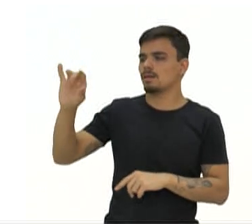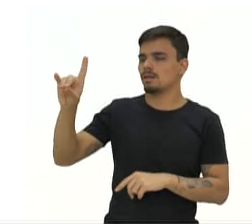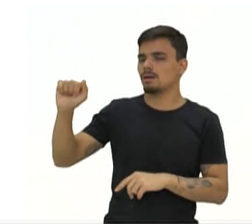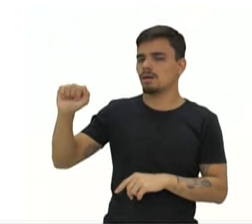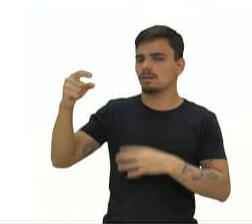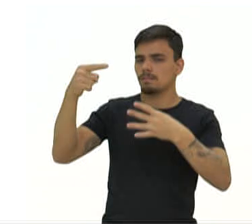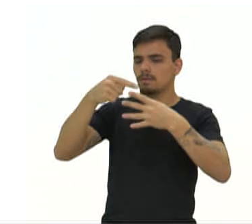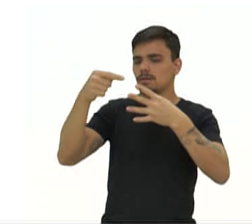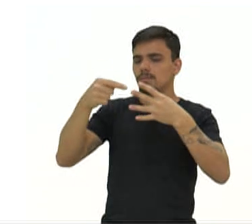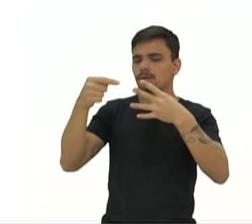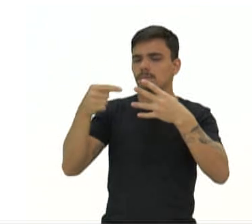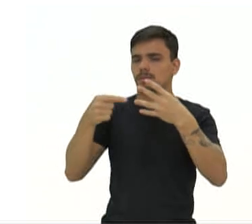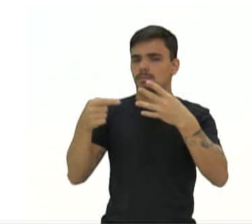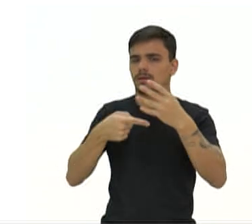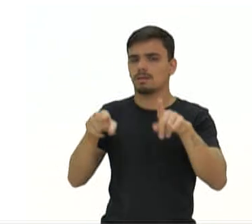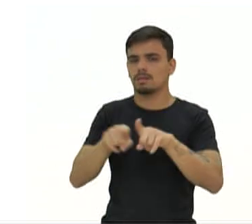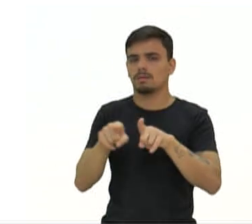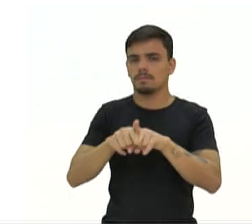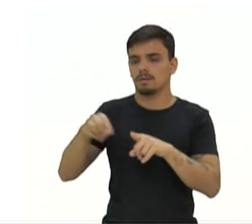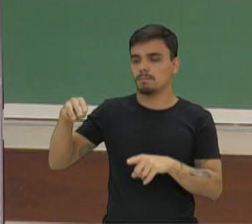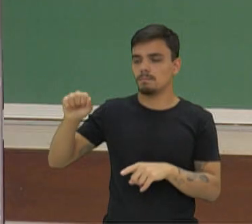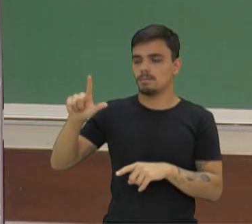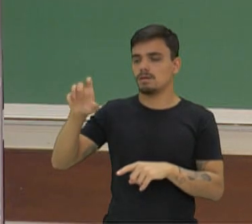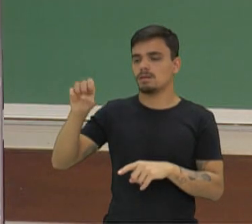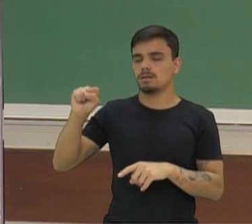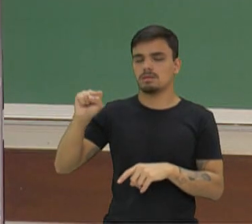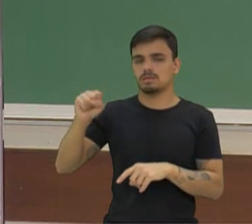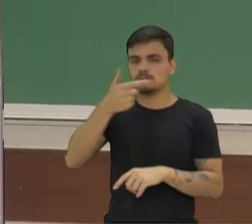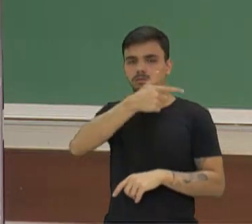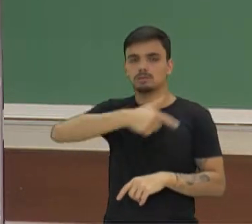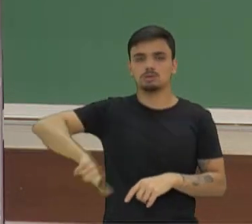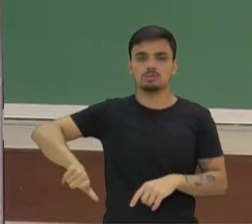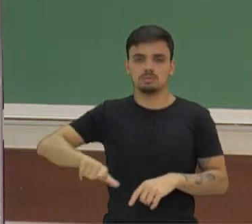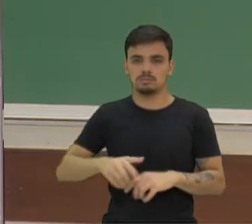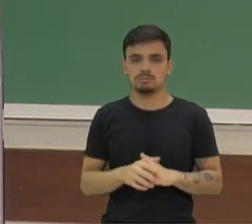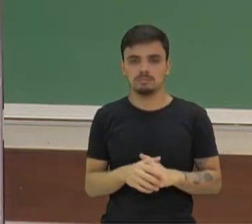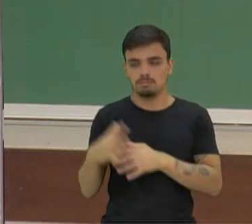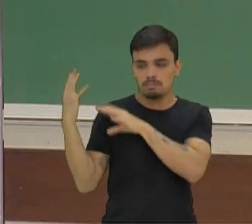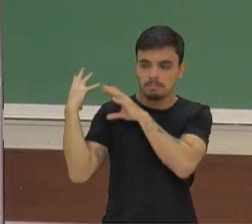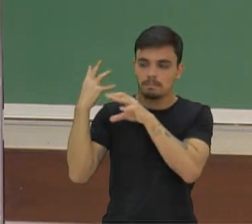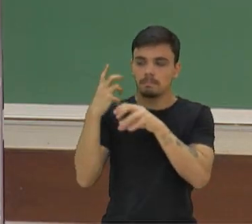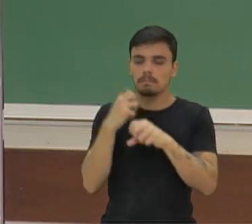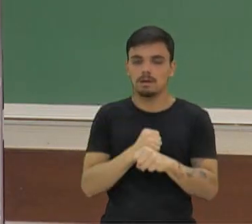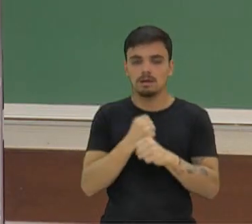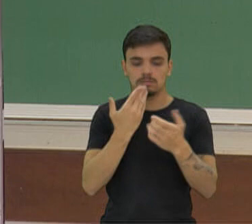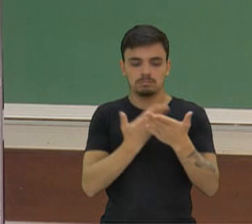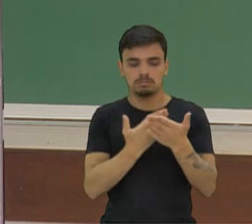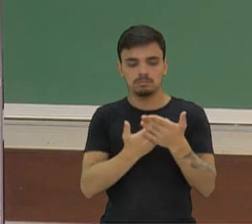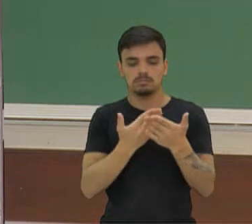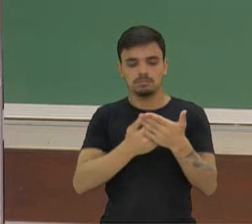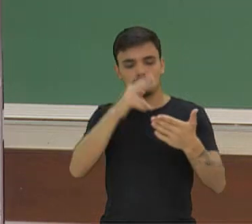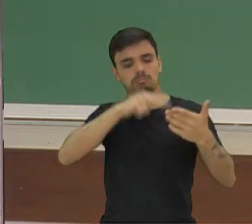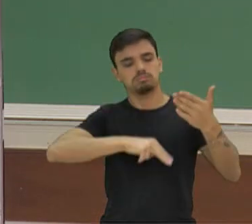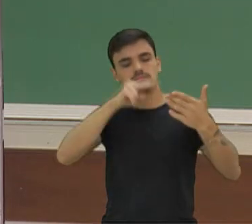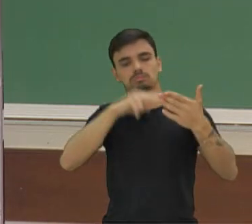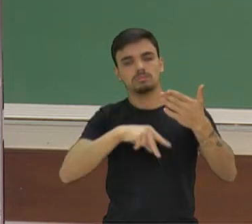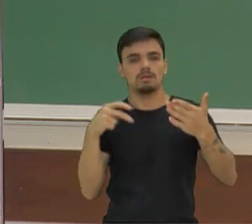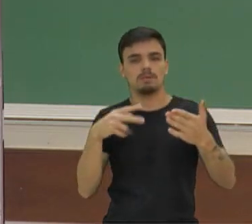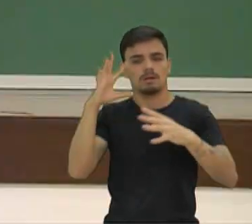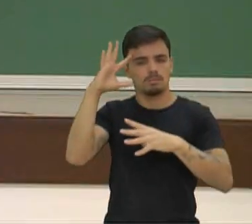sabinada, farrapos e os malês serão novamente retomados,